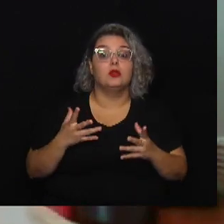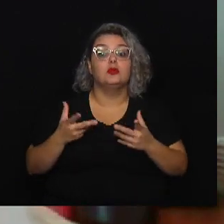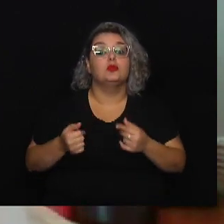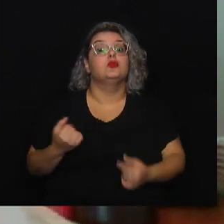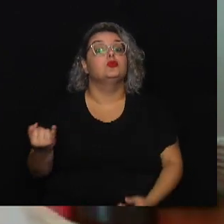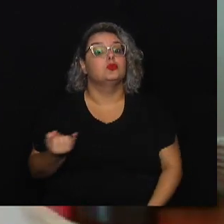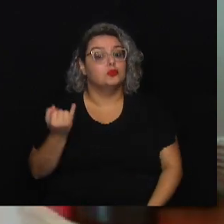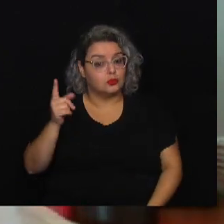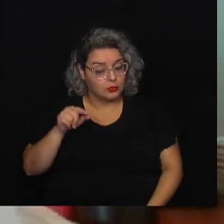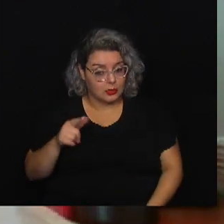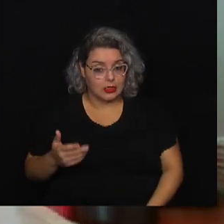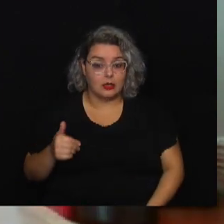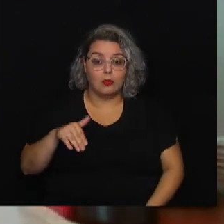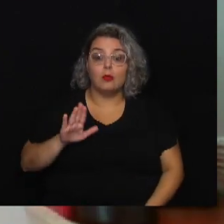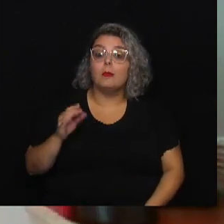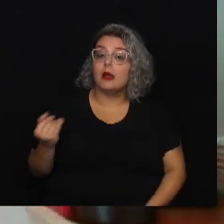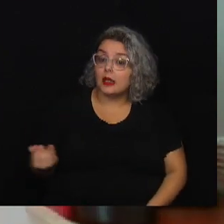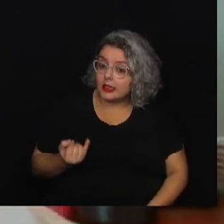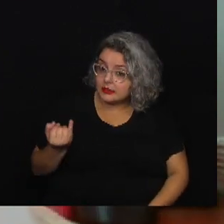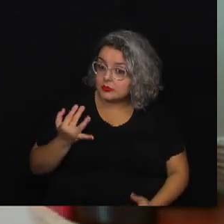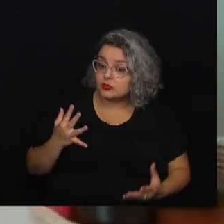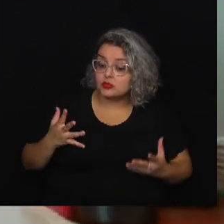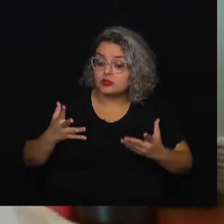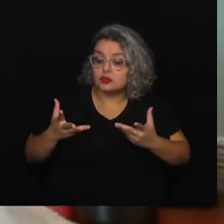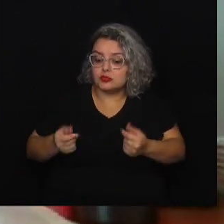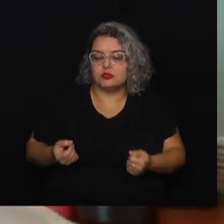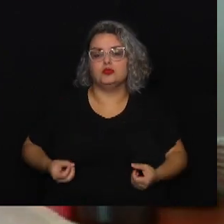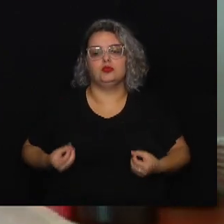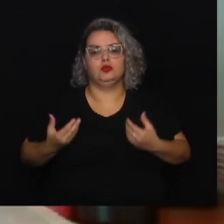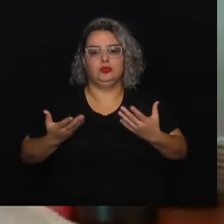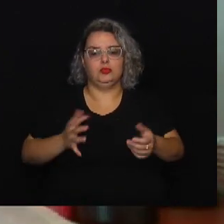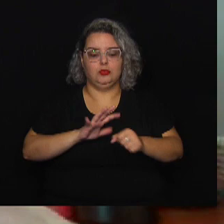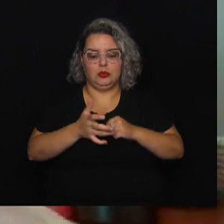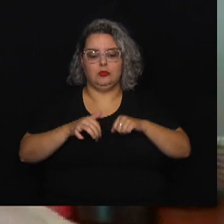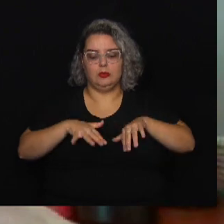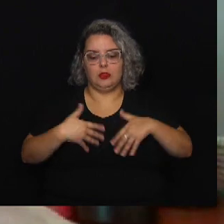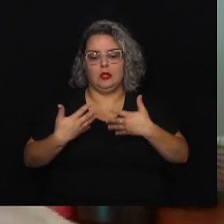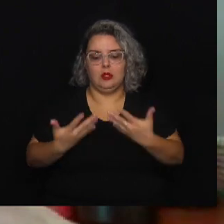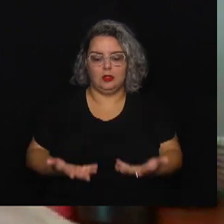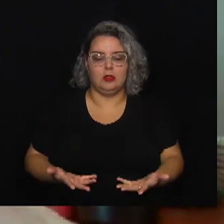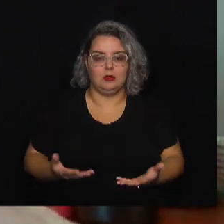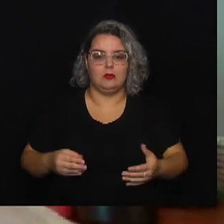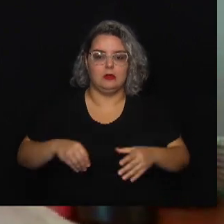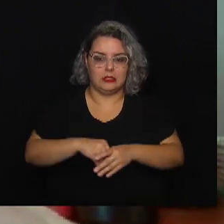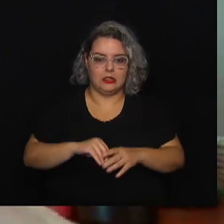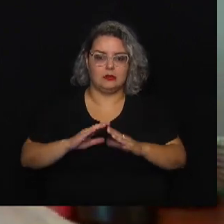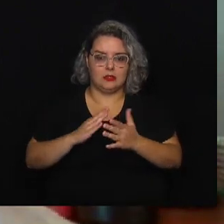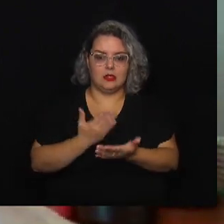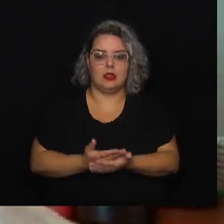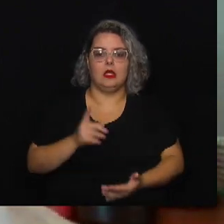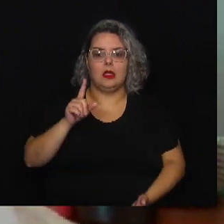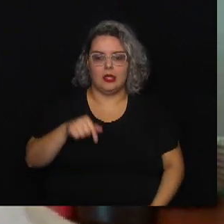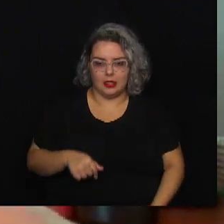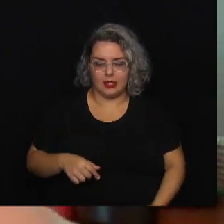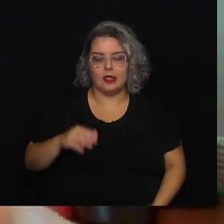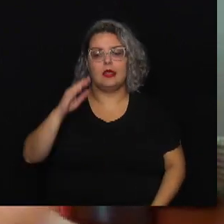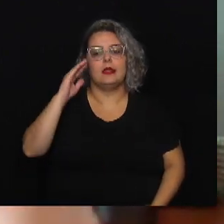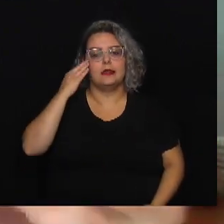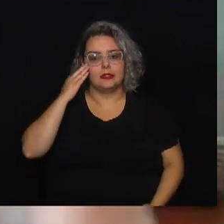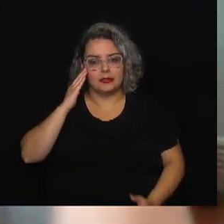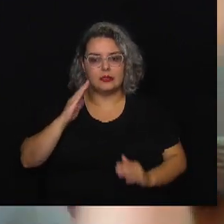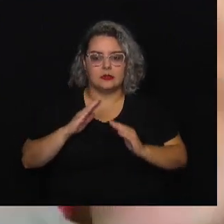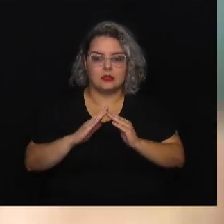mas eu acho que é mais importante do que colocar a pandemia na vida da escola é considerar que a escola